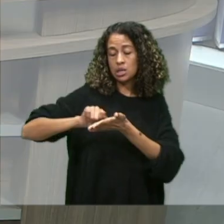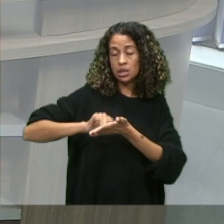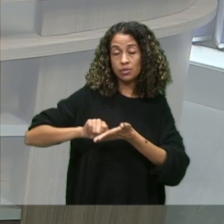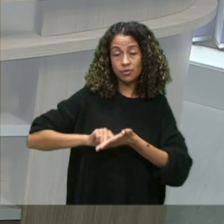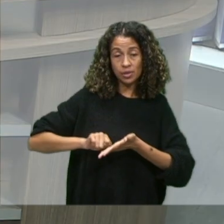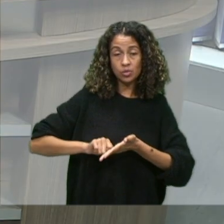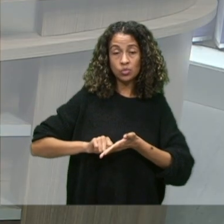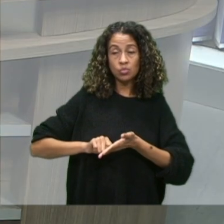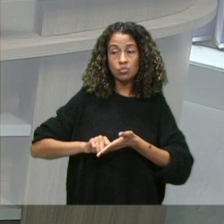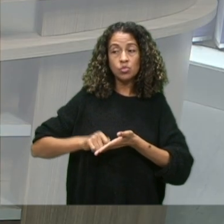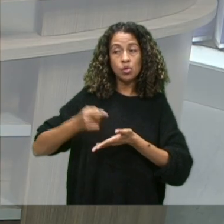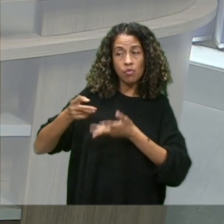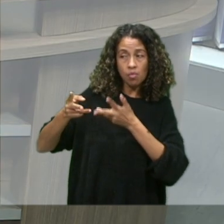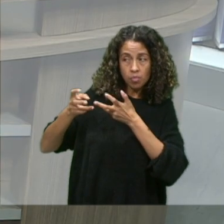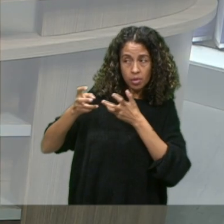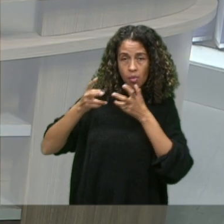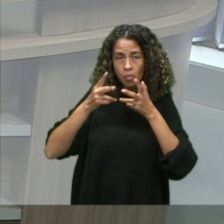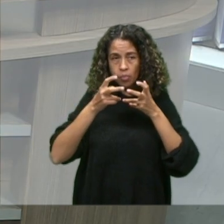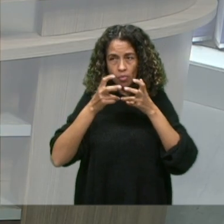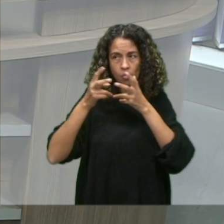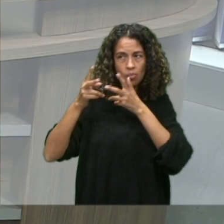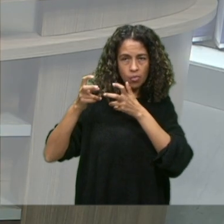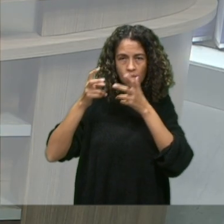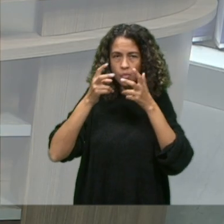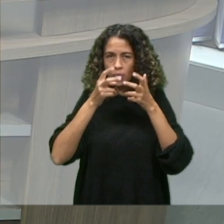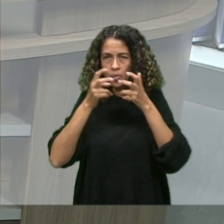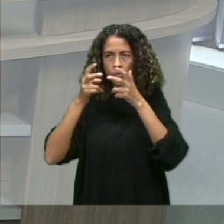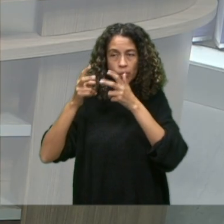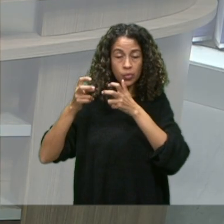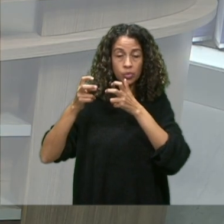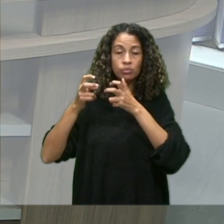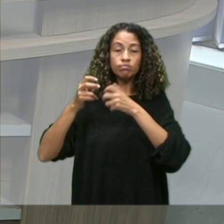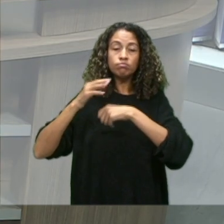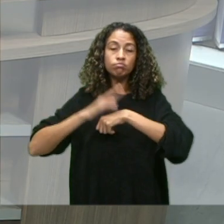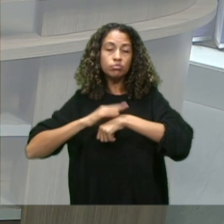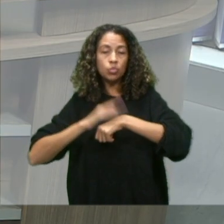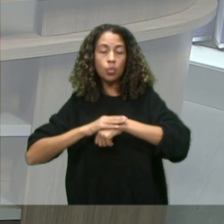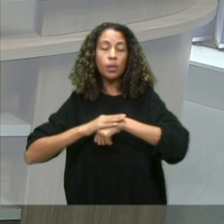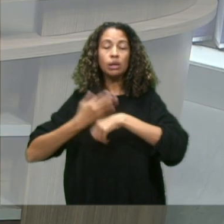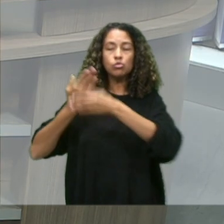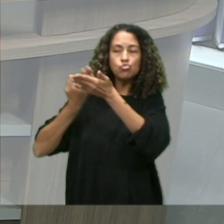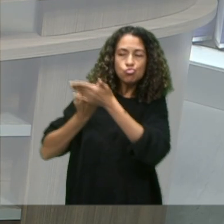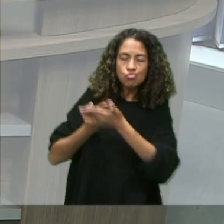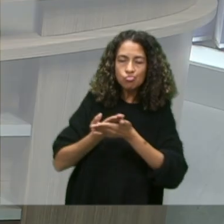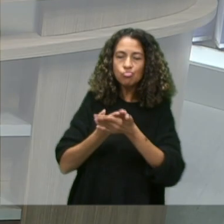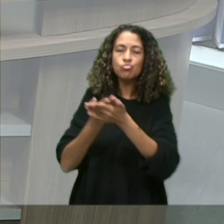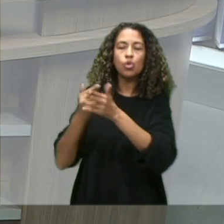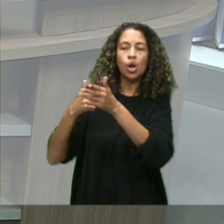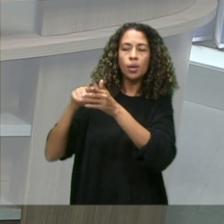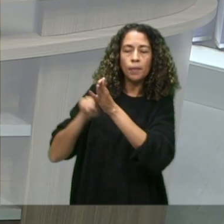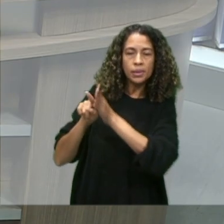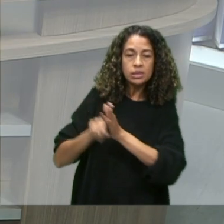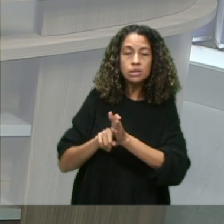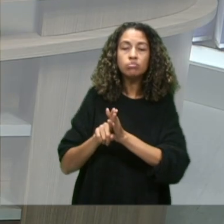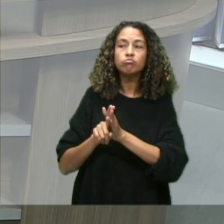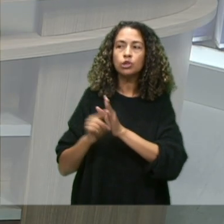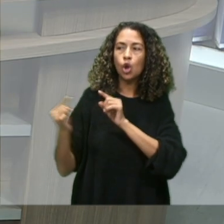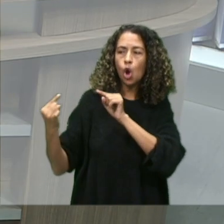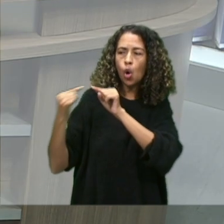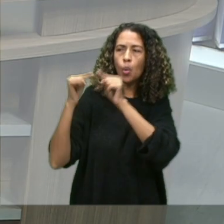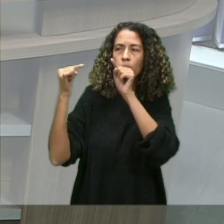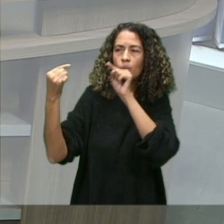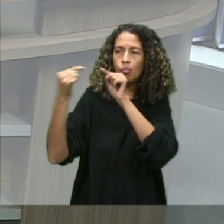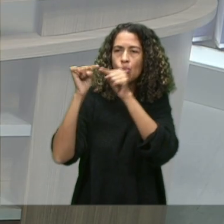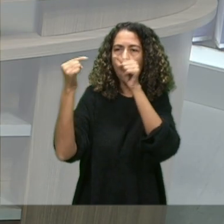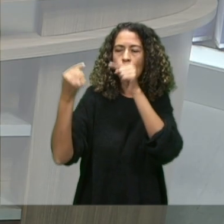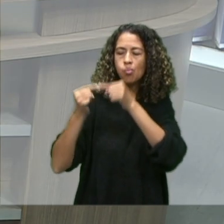ligação que eu vou vendo dentro dentro desse próprio acervo de pesquisa, que tem ligação, né? Então,